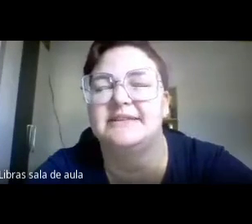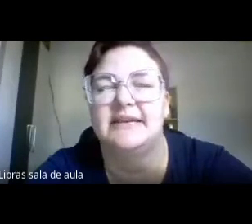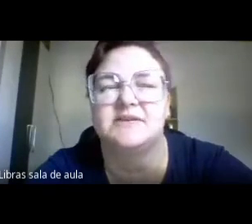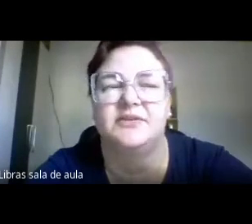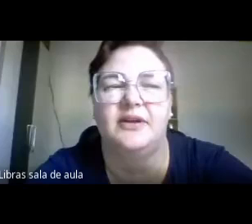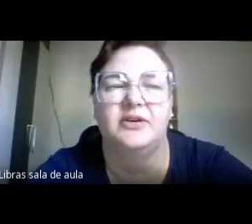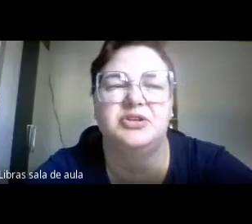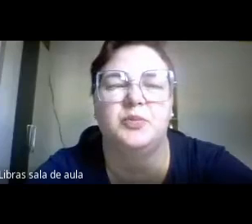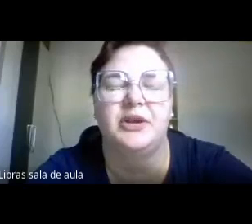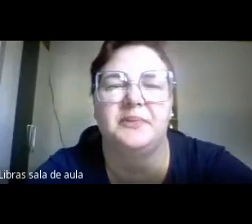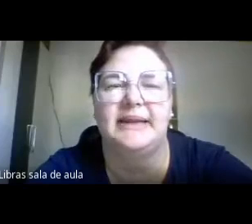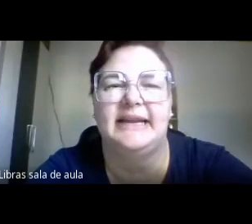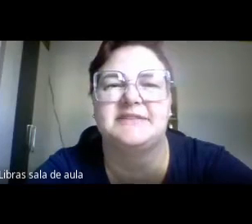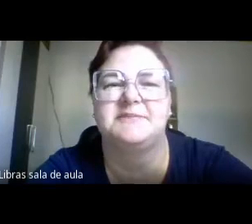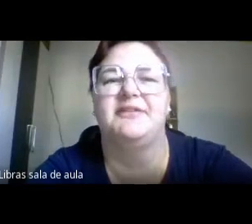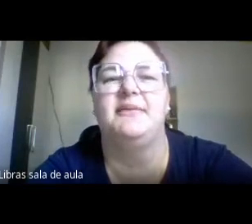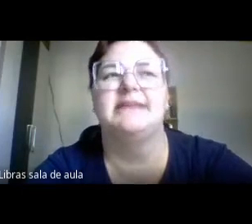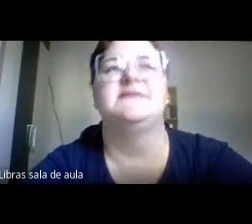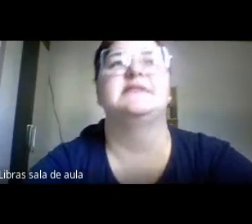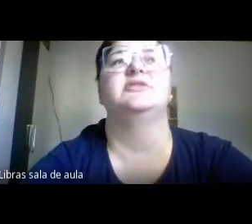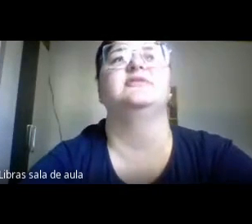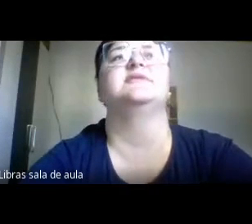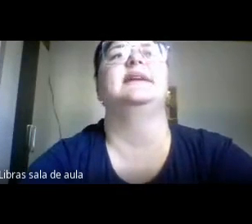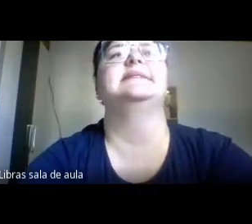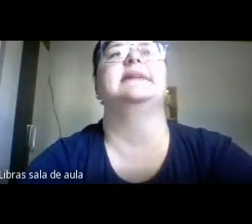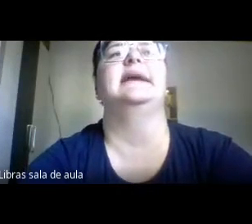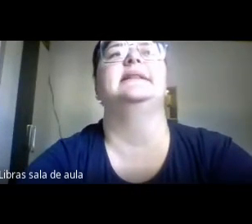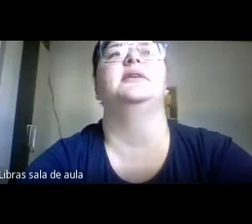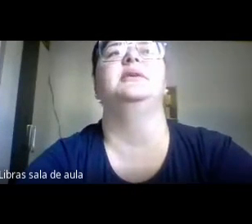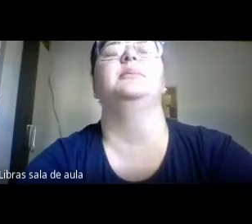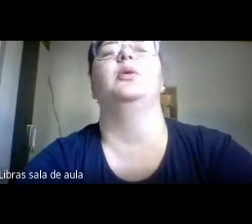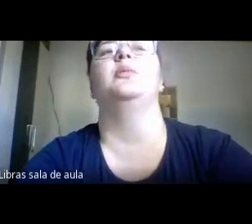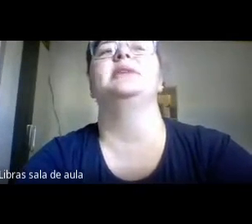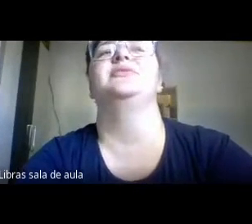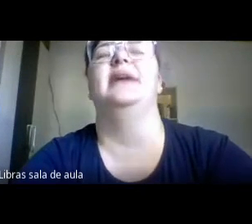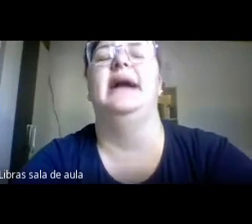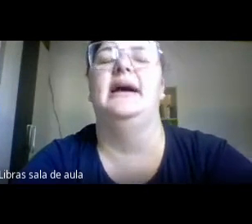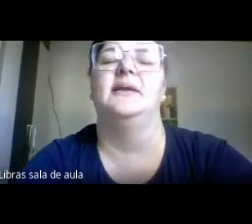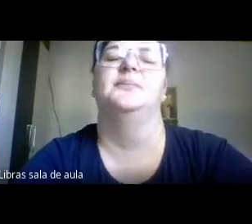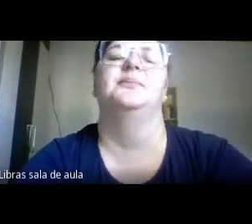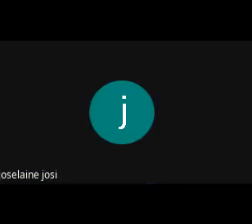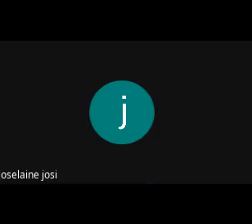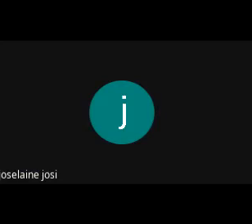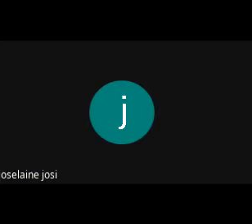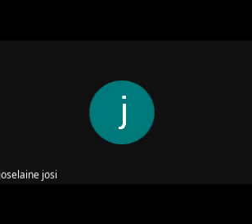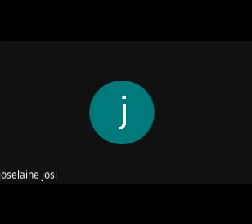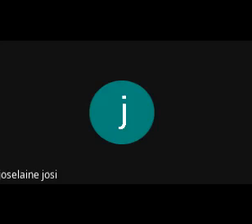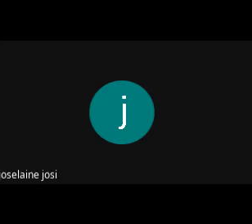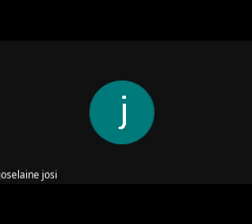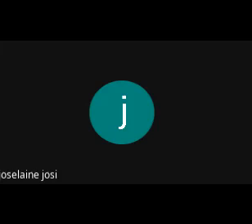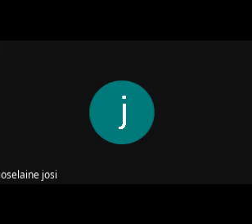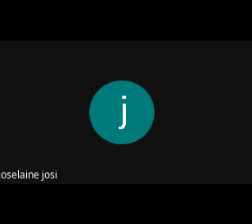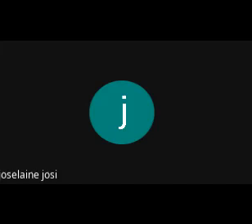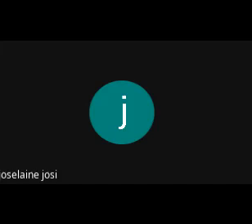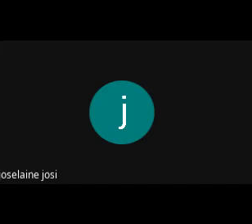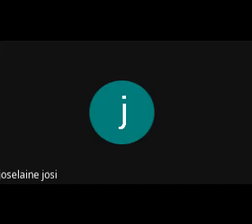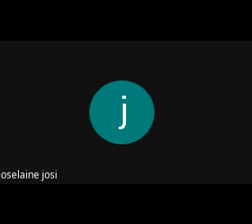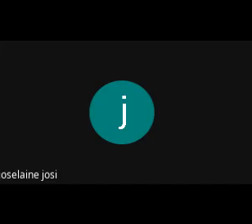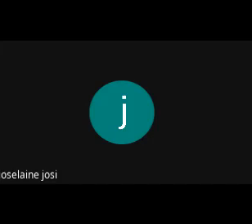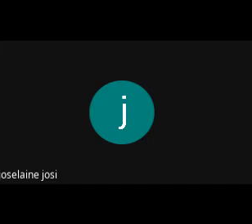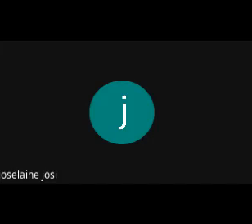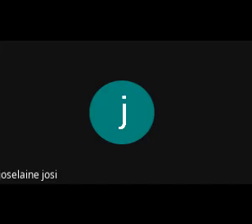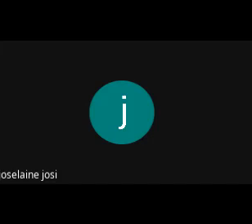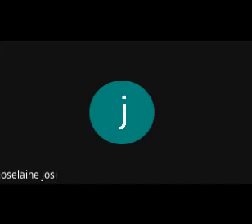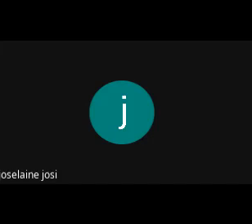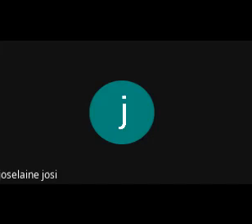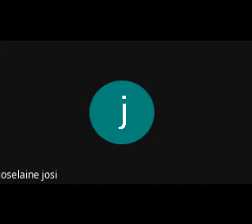tentar fazer isso que tu falou de um pouquinho para trás para ficar mais fácil de visualizar, então, e um pouco mais devagar. Quando for os movimentos mais amplos,